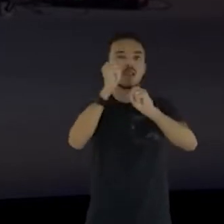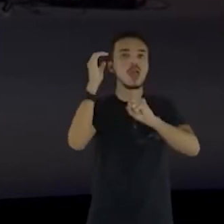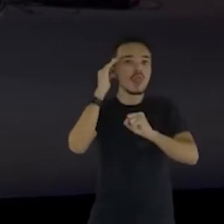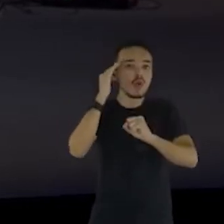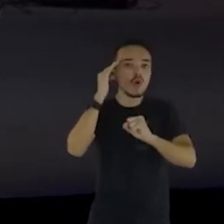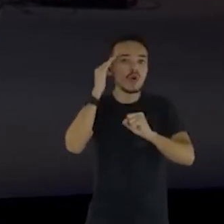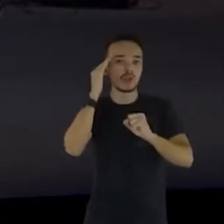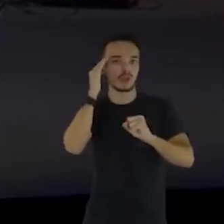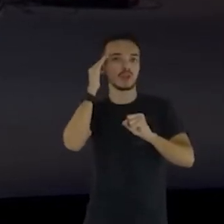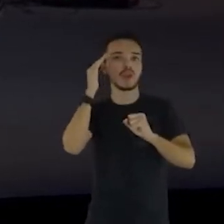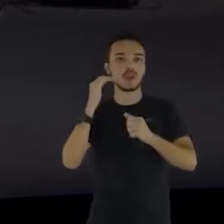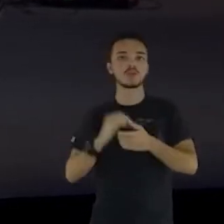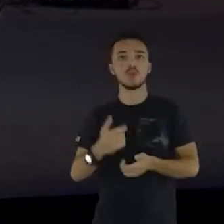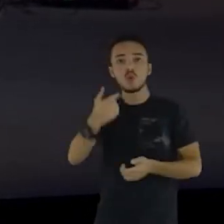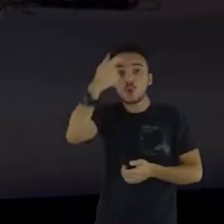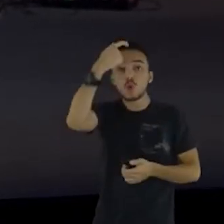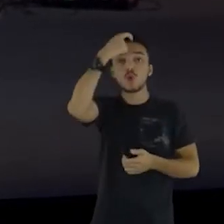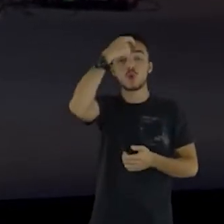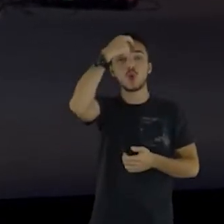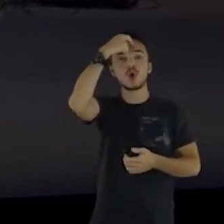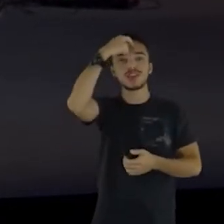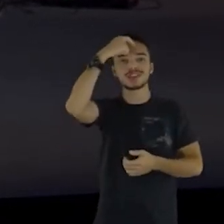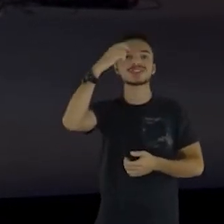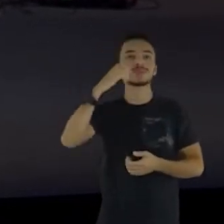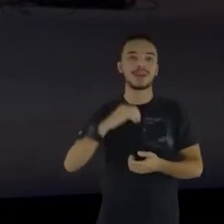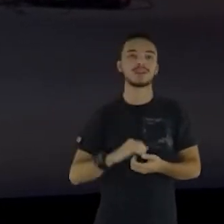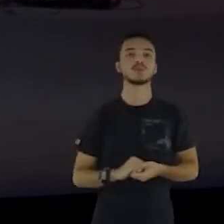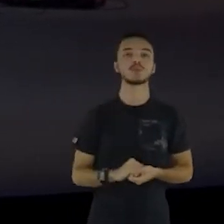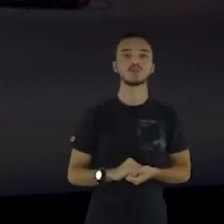Entenda uma coisa: se você estagnar,